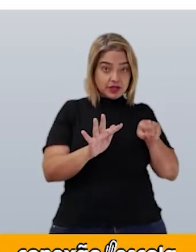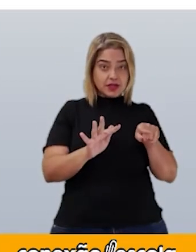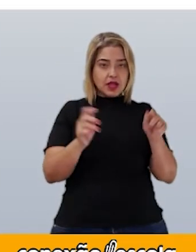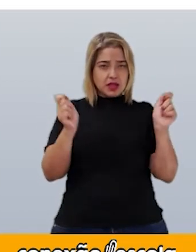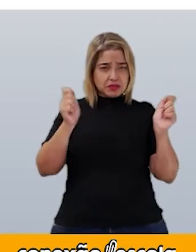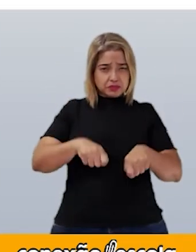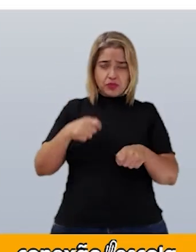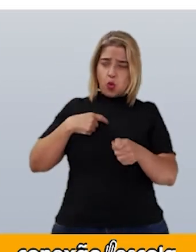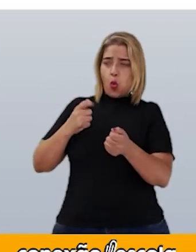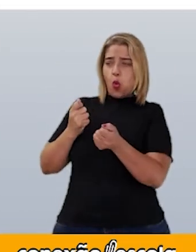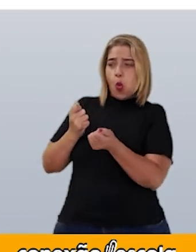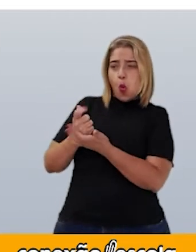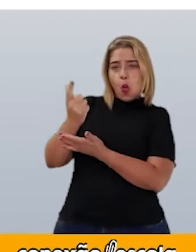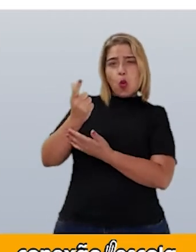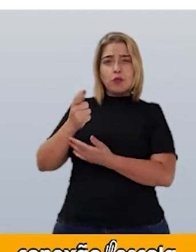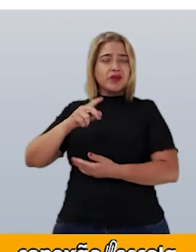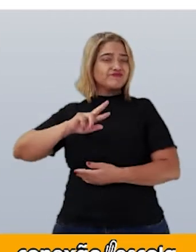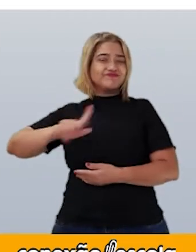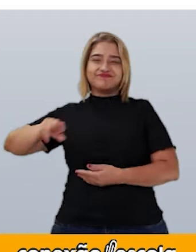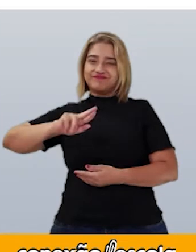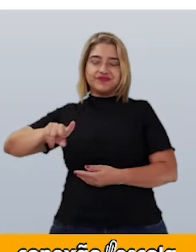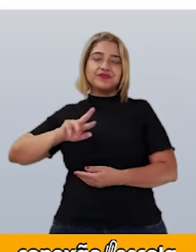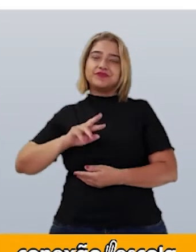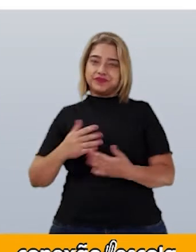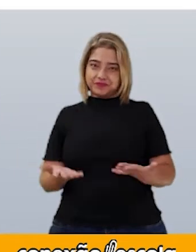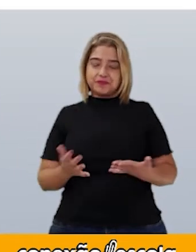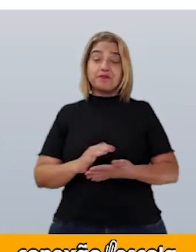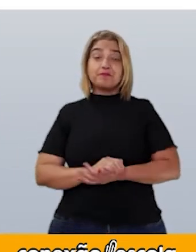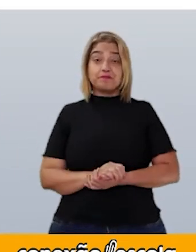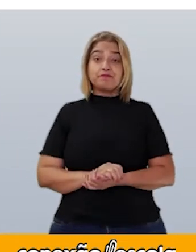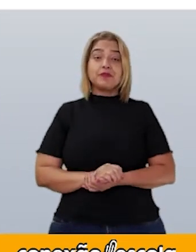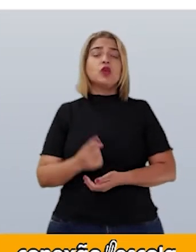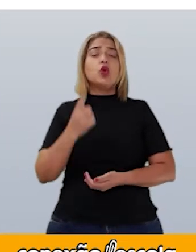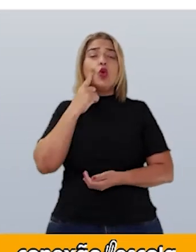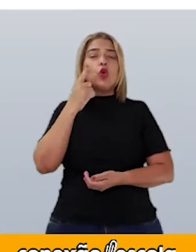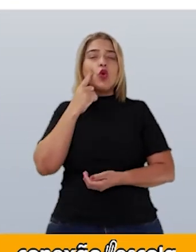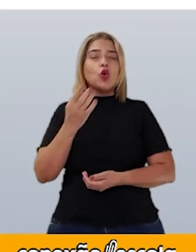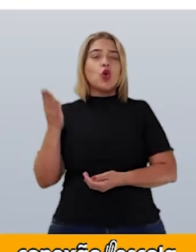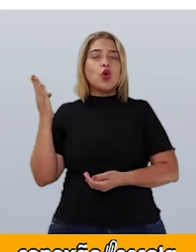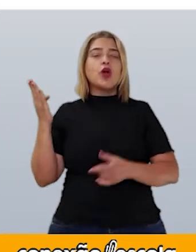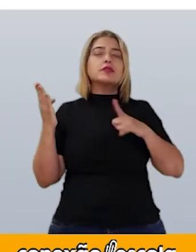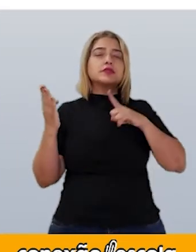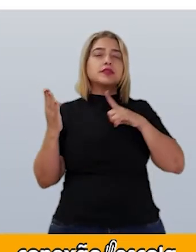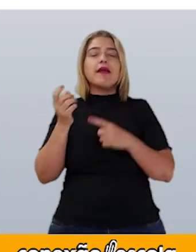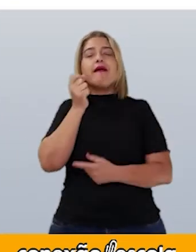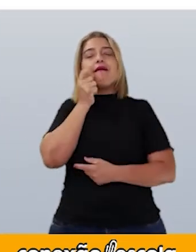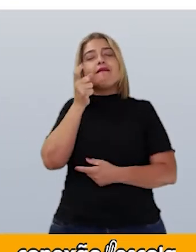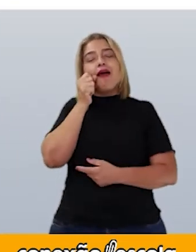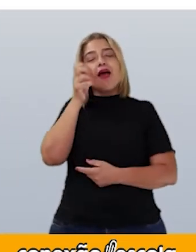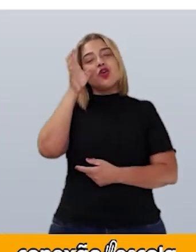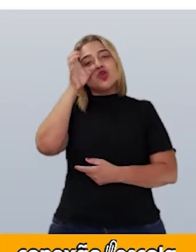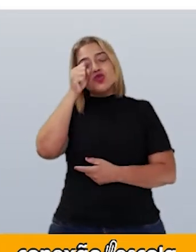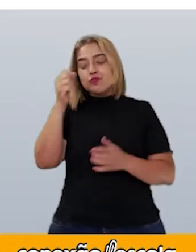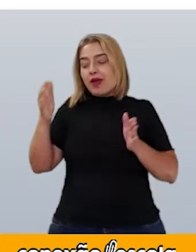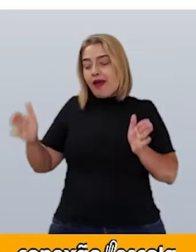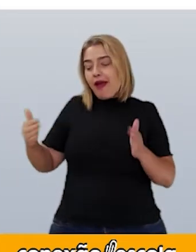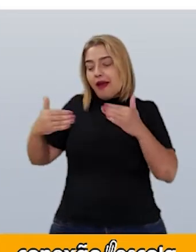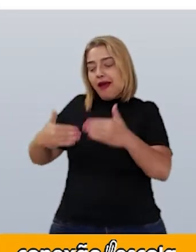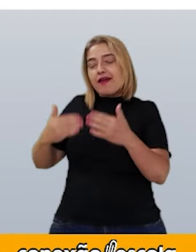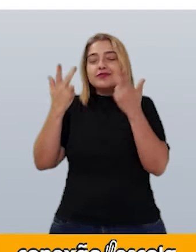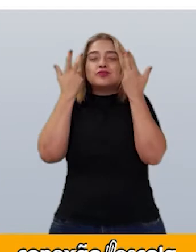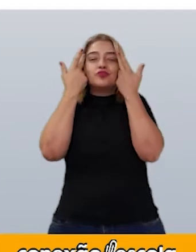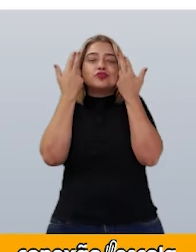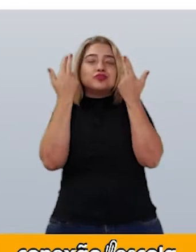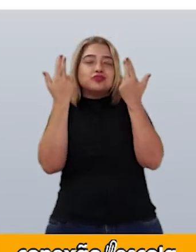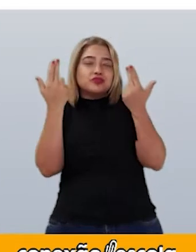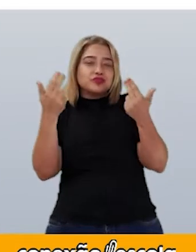tem preço. Então, observe essa imagem, né? O gato muito satisfeito, dormindo em uma caixa de